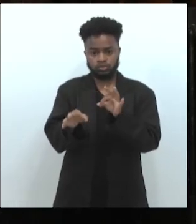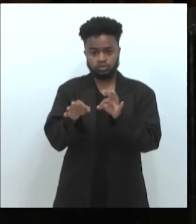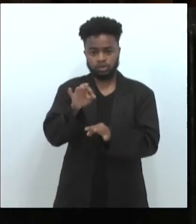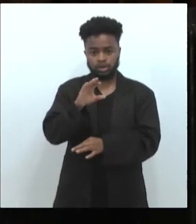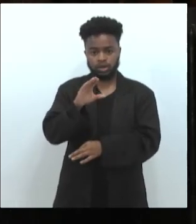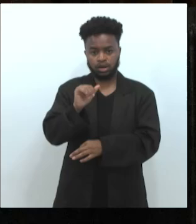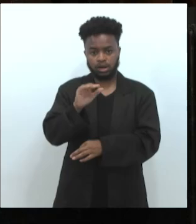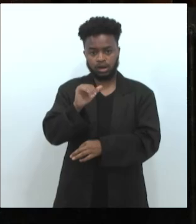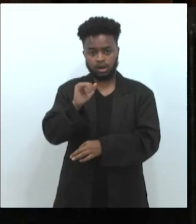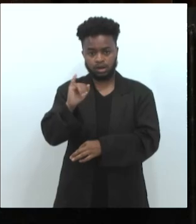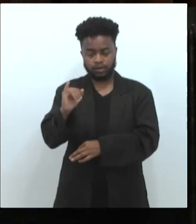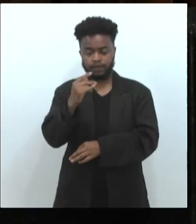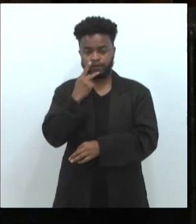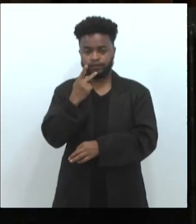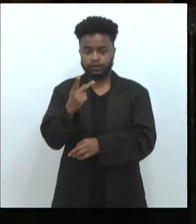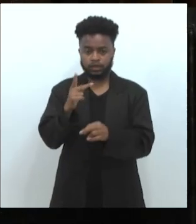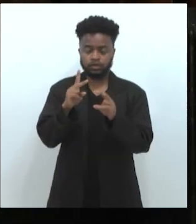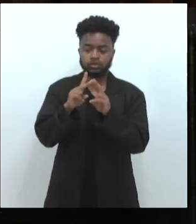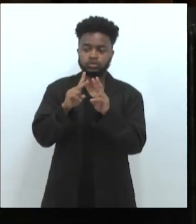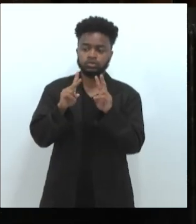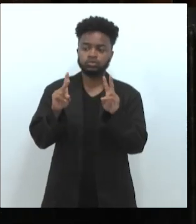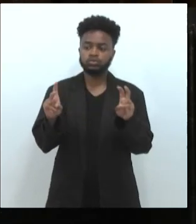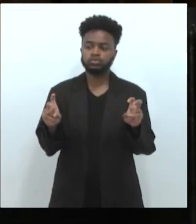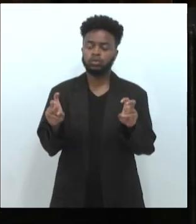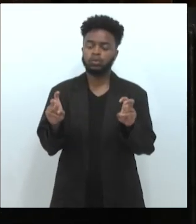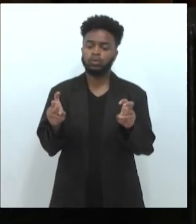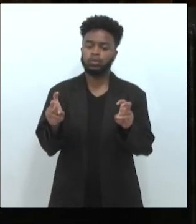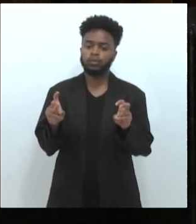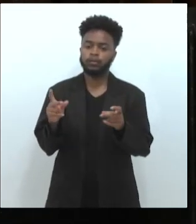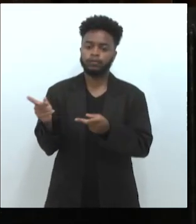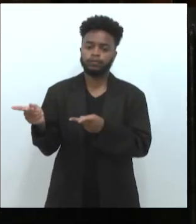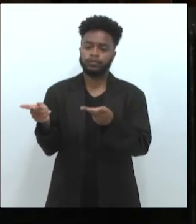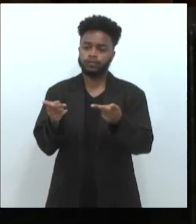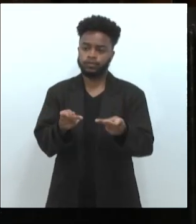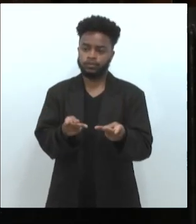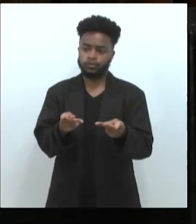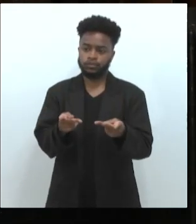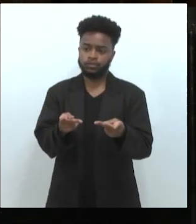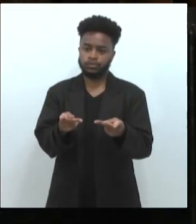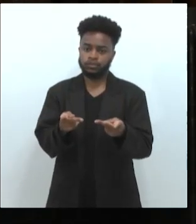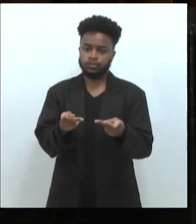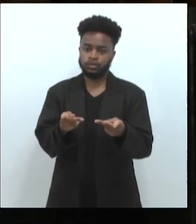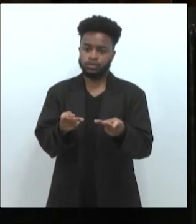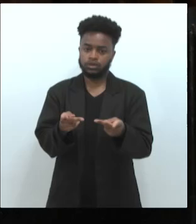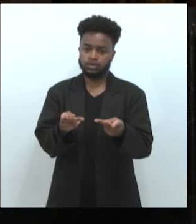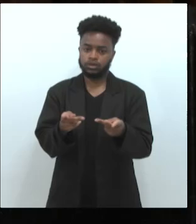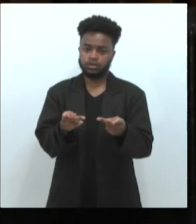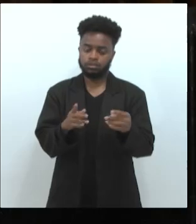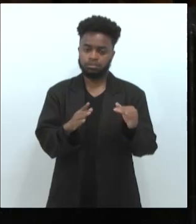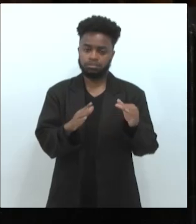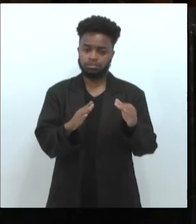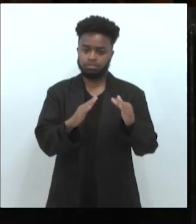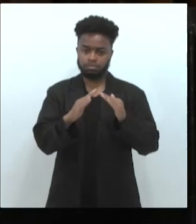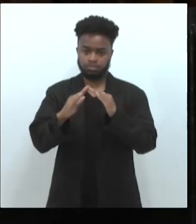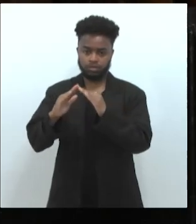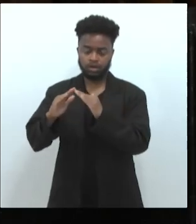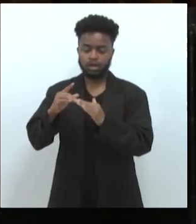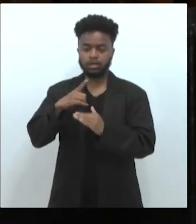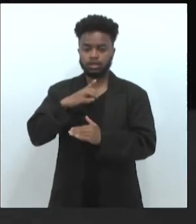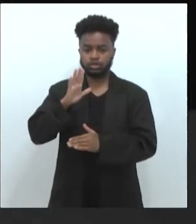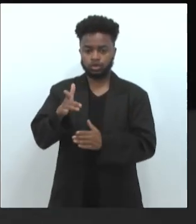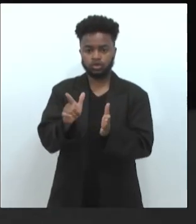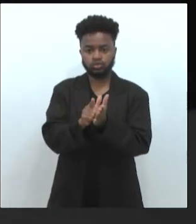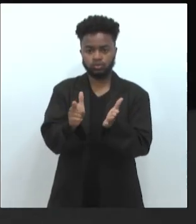que fala sobre a questão de visitação de posses. Está o jornal já